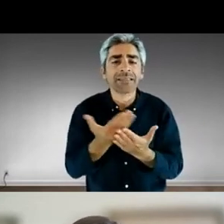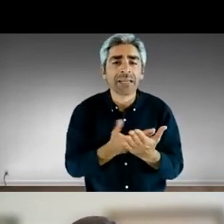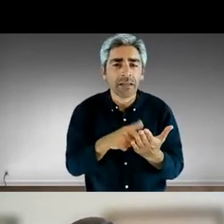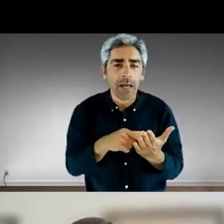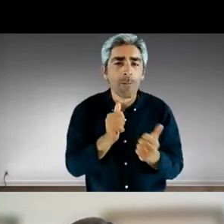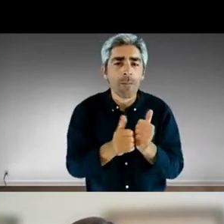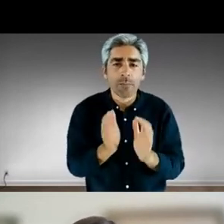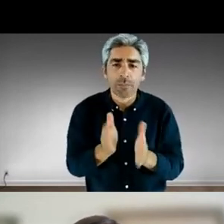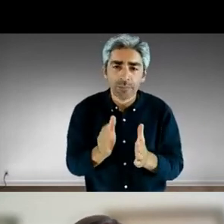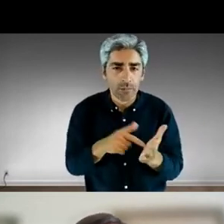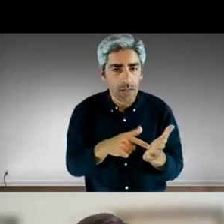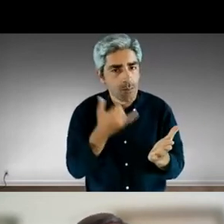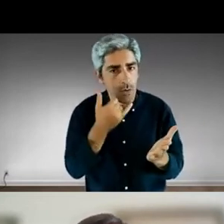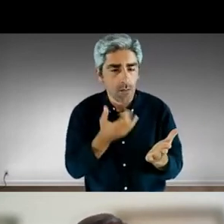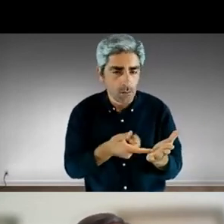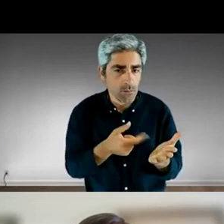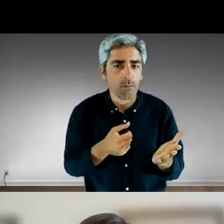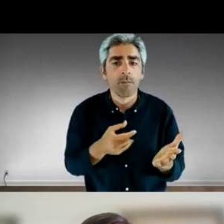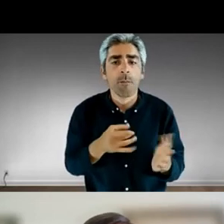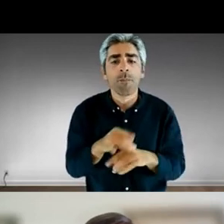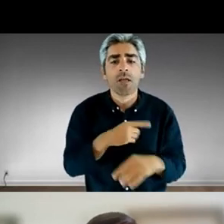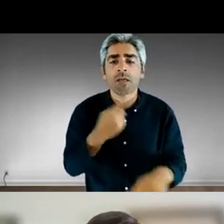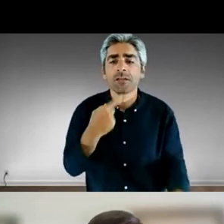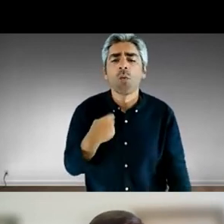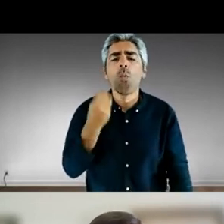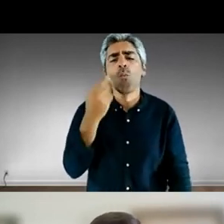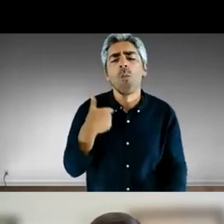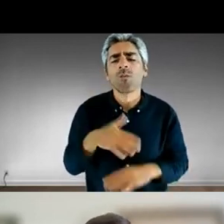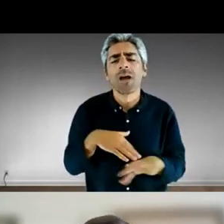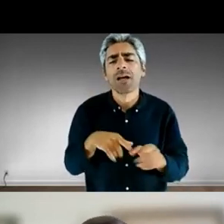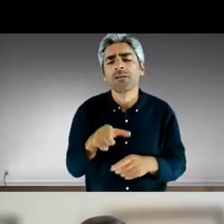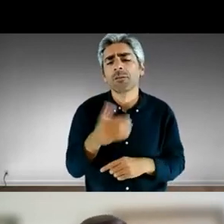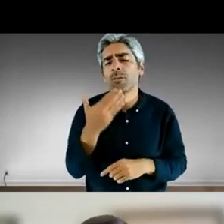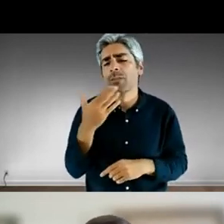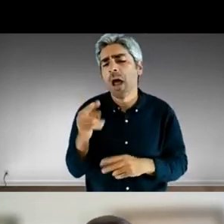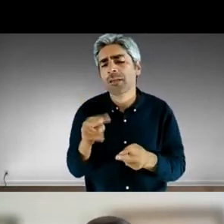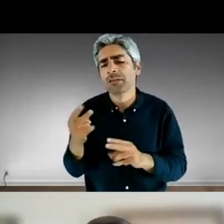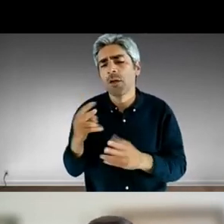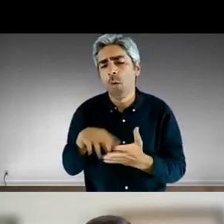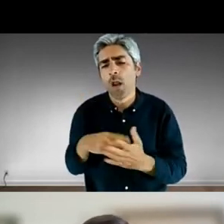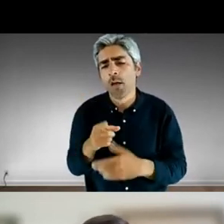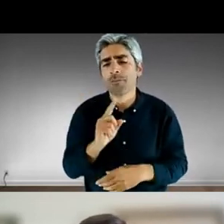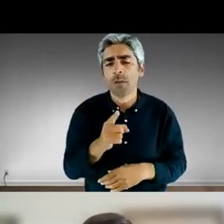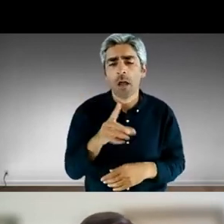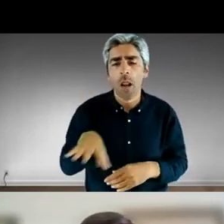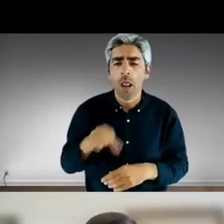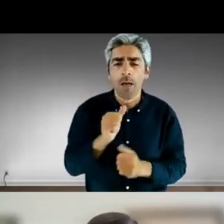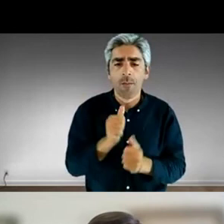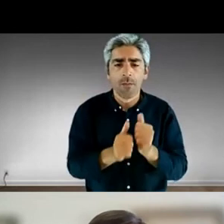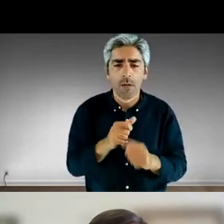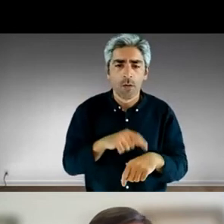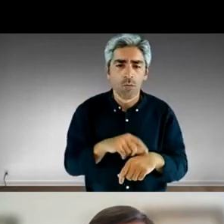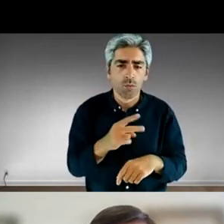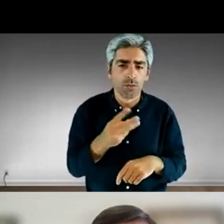depois o médico me diz, como é que eu faço para, sei lá, pedir uma alteração de horário? Tenho que levar um papel das 2 às 3 aos